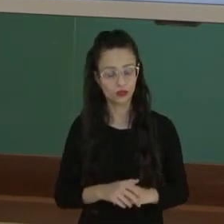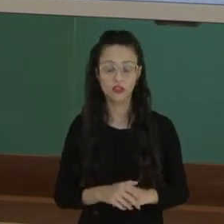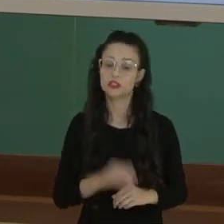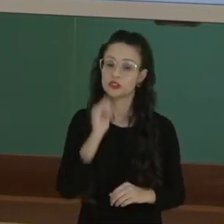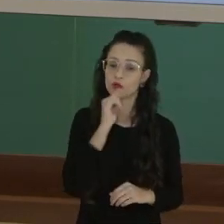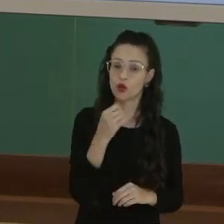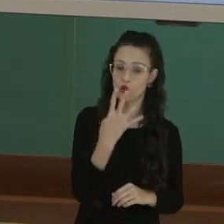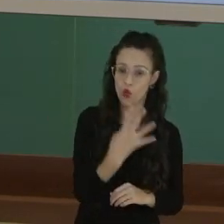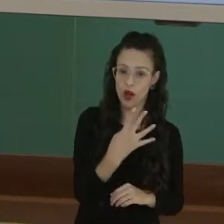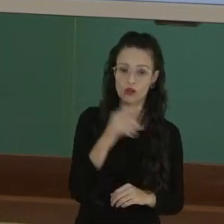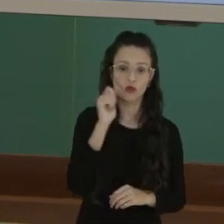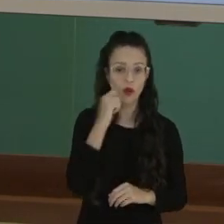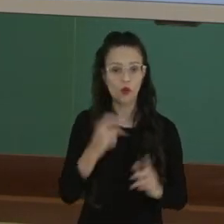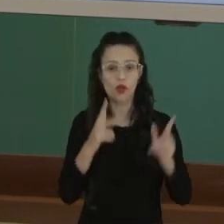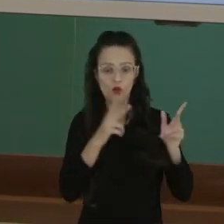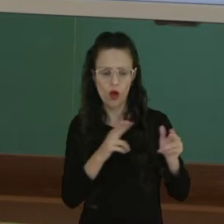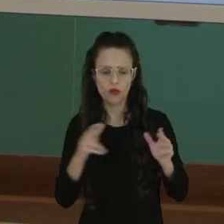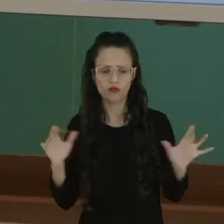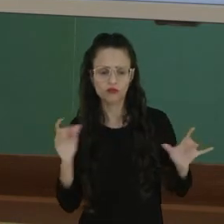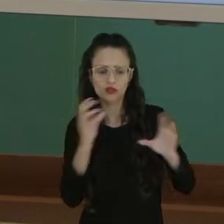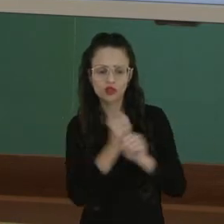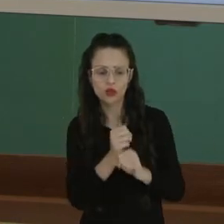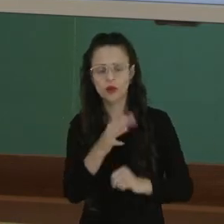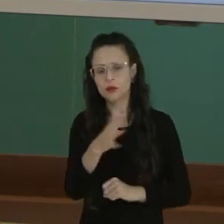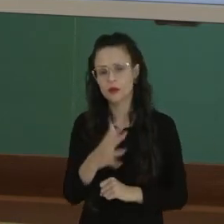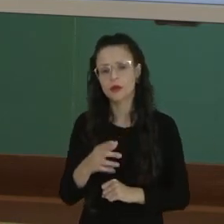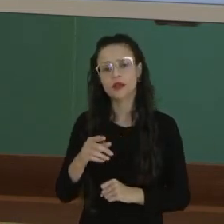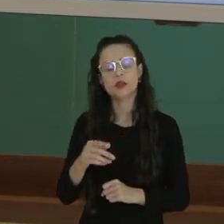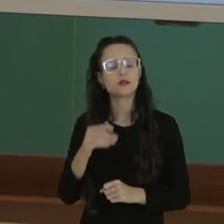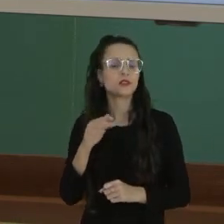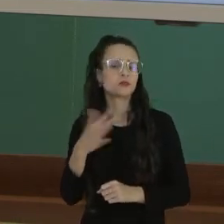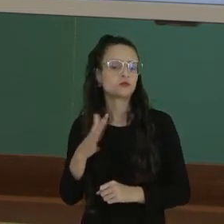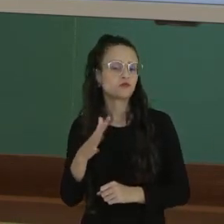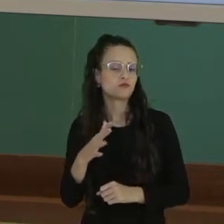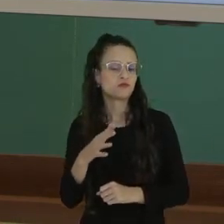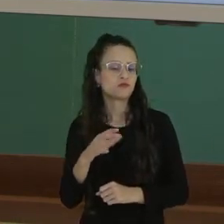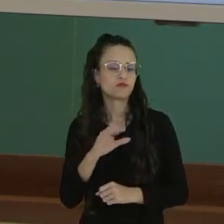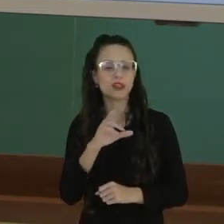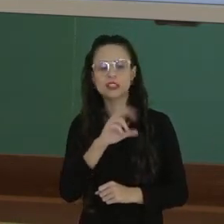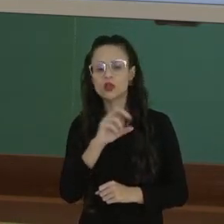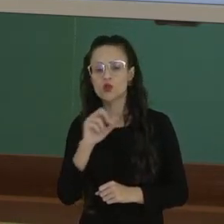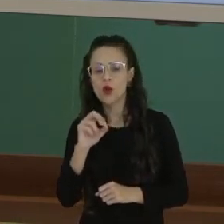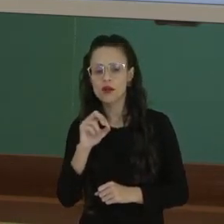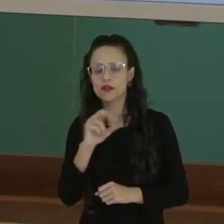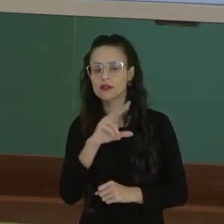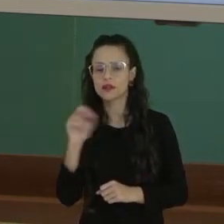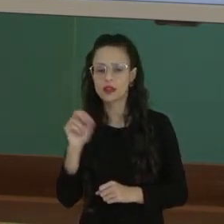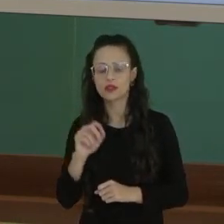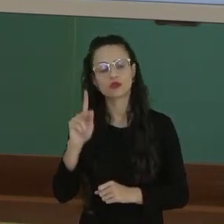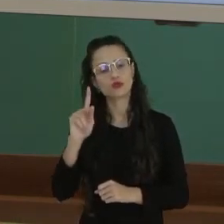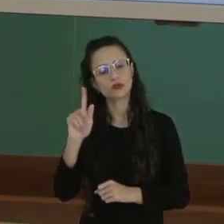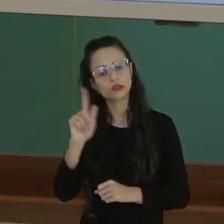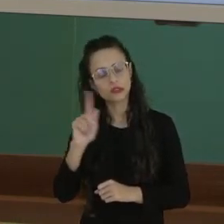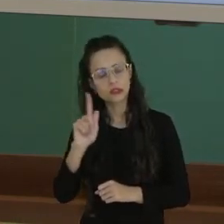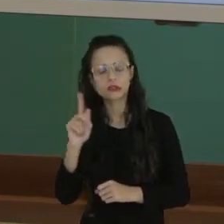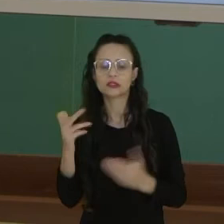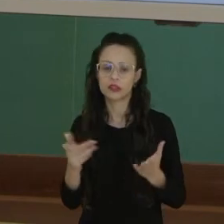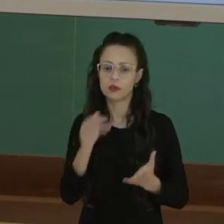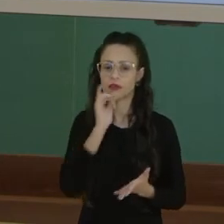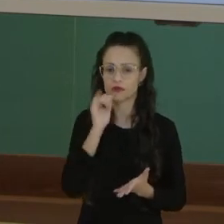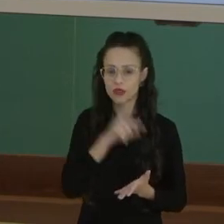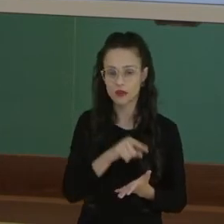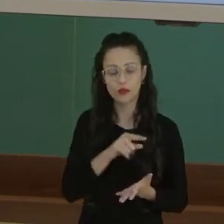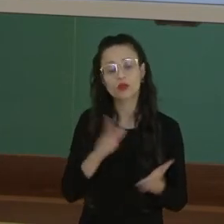pães iguais, eu vou ter aproximadamente meio quilo de massa em cada desses pães, certo? Esse que é o conceito. Claro, eu fiz um